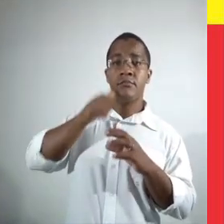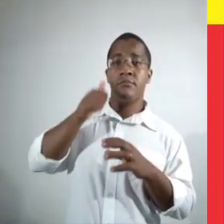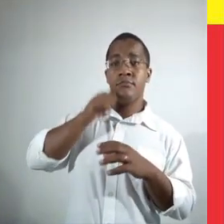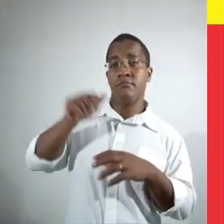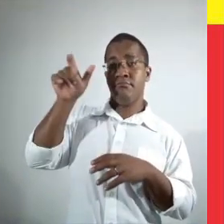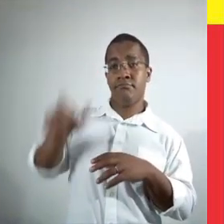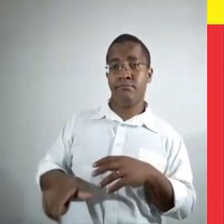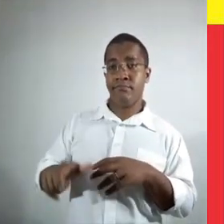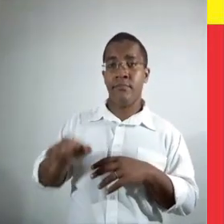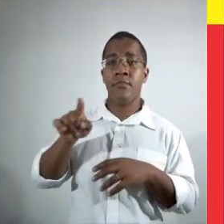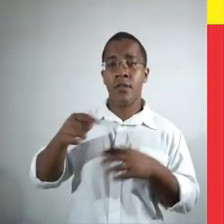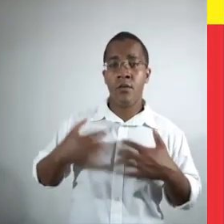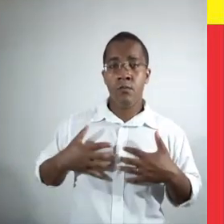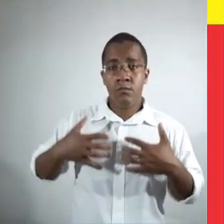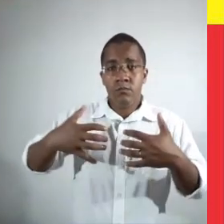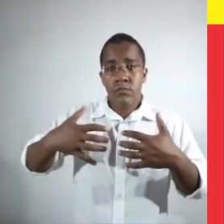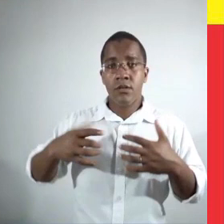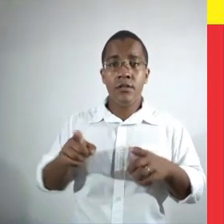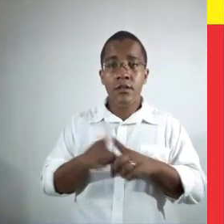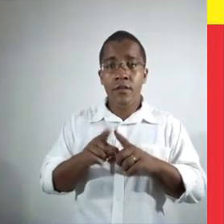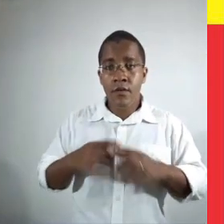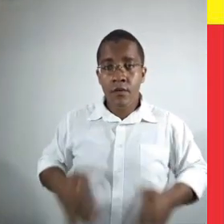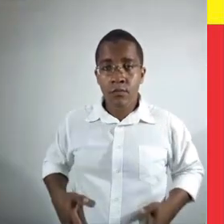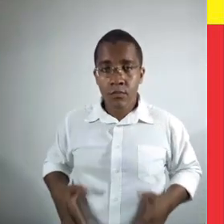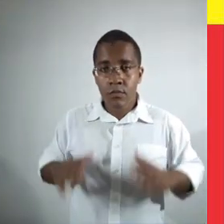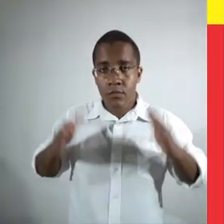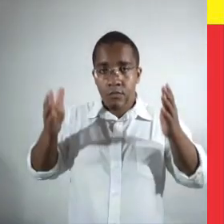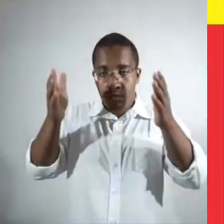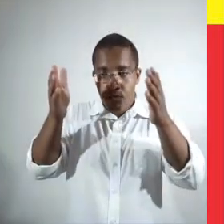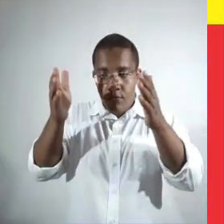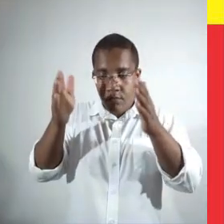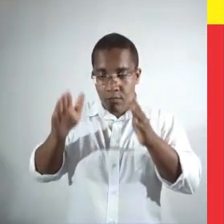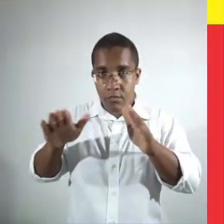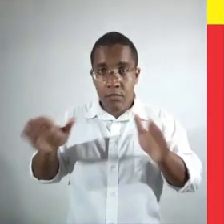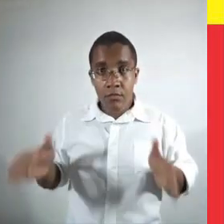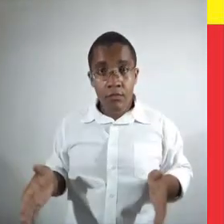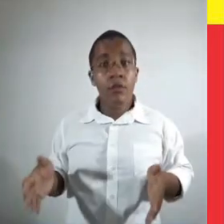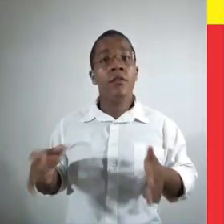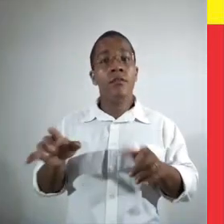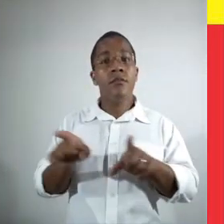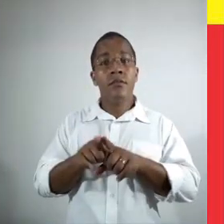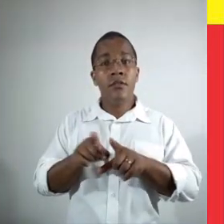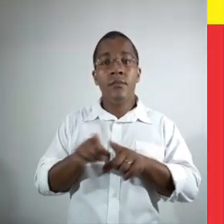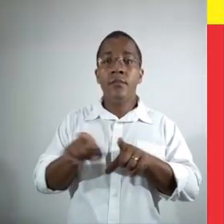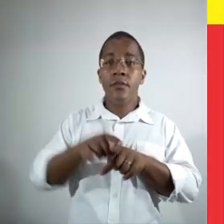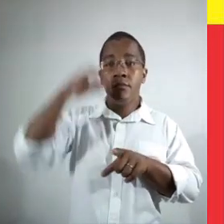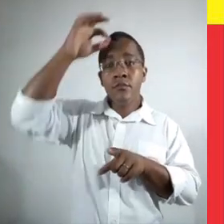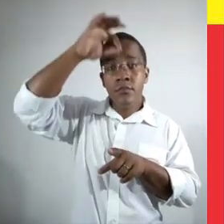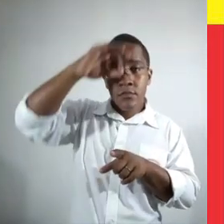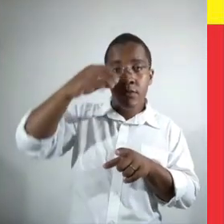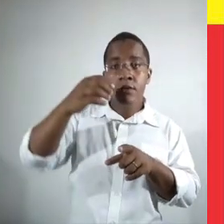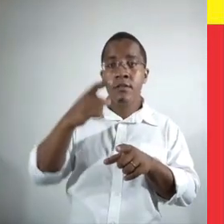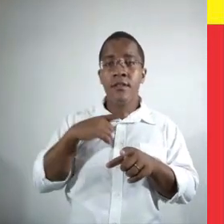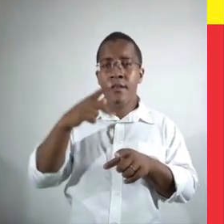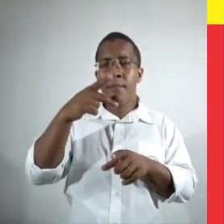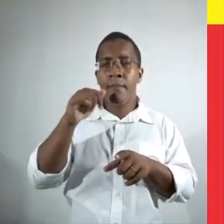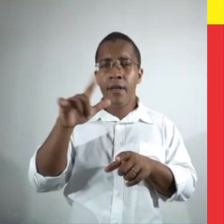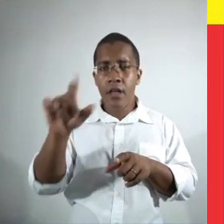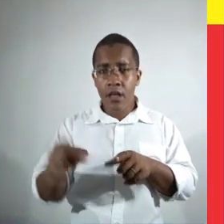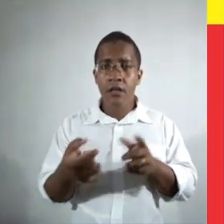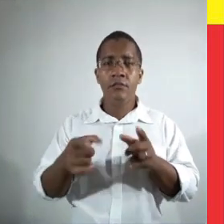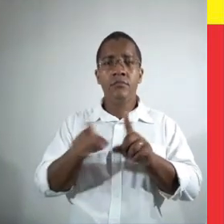femininos. O desenvolvimento das mamas, o alargamento dos quadris, com o aparecimento de pelos nas regiões sexuais e nas